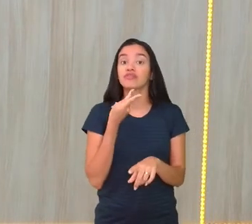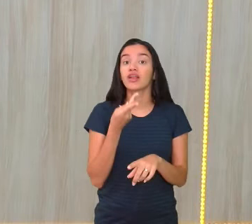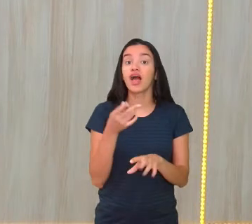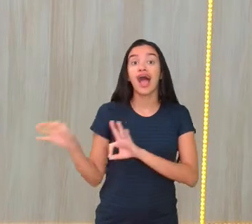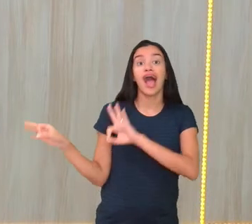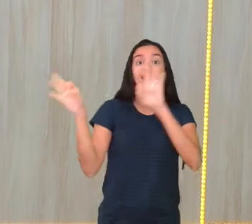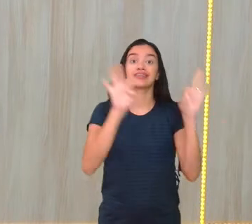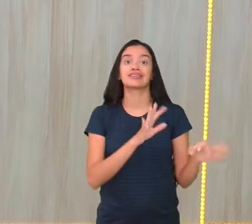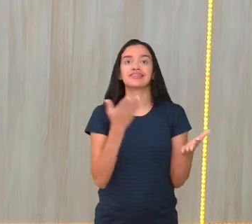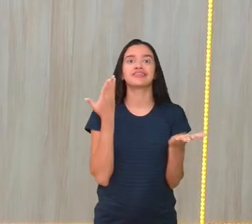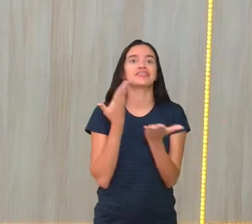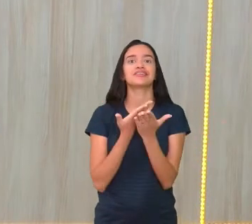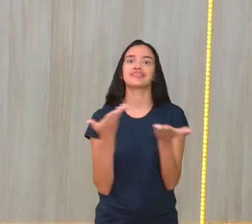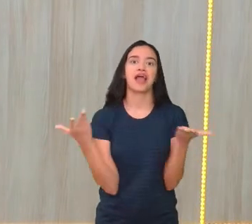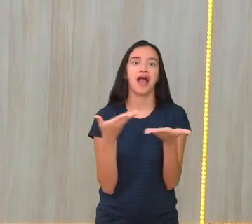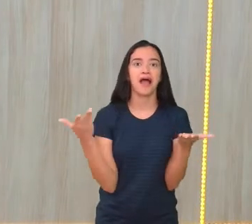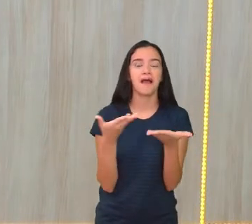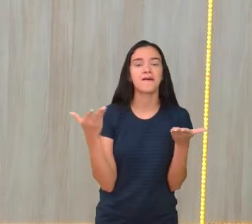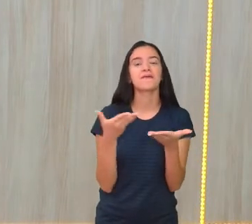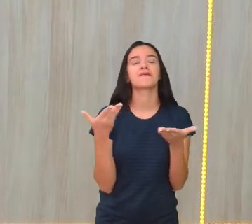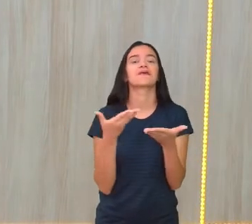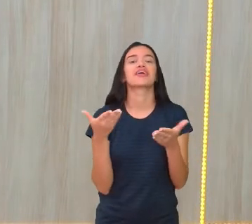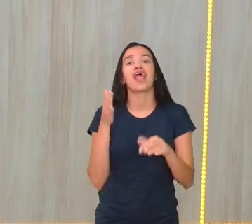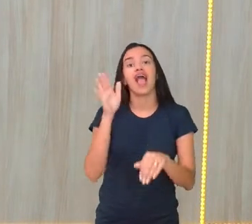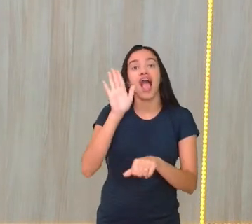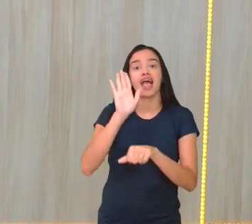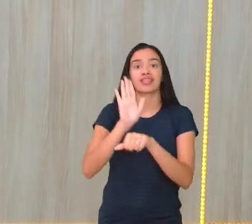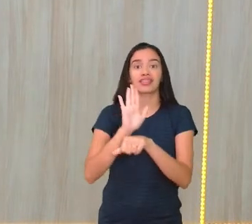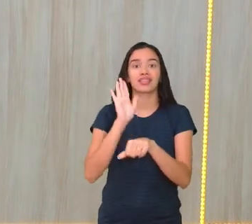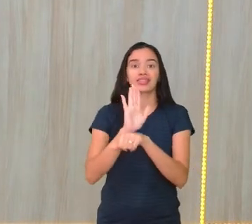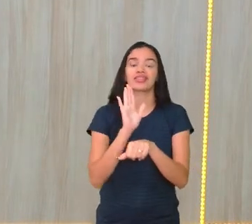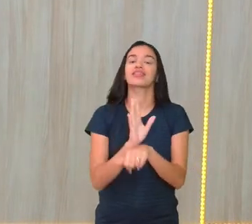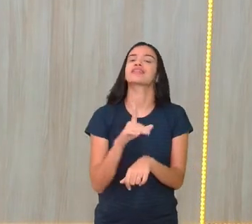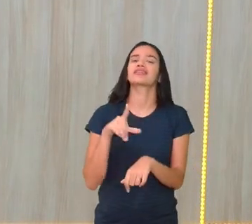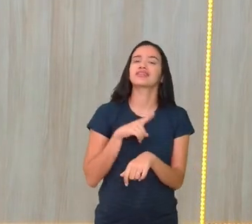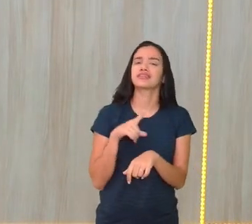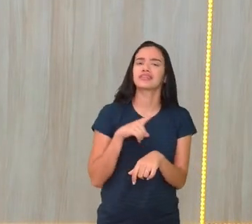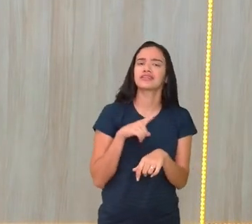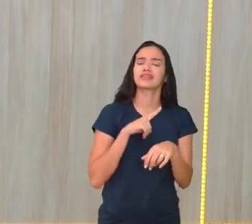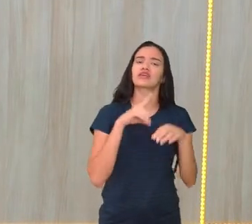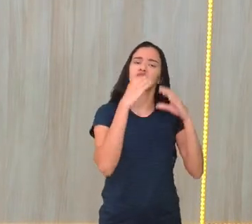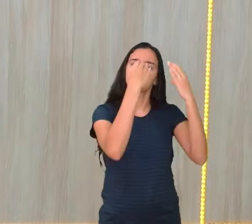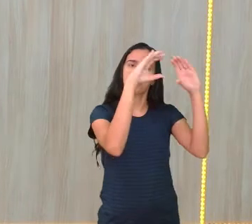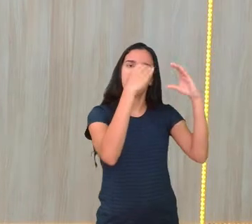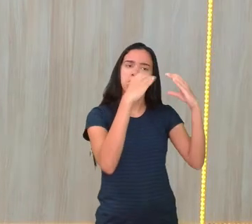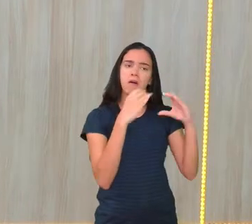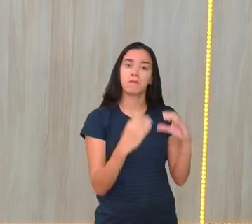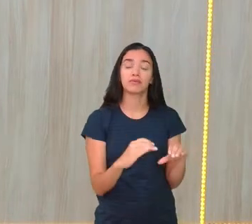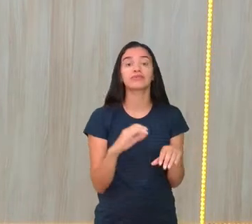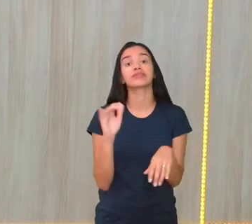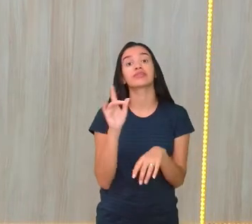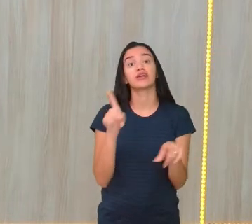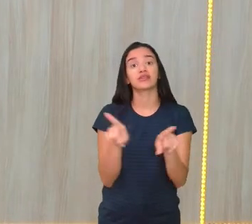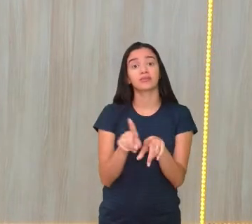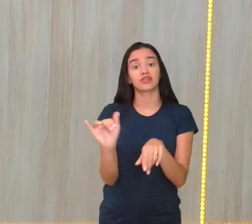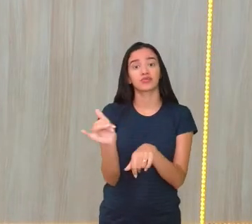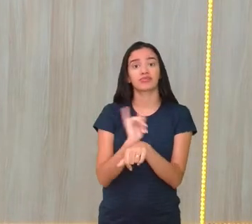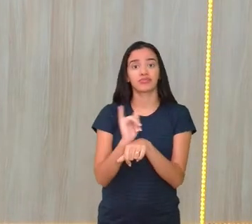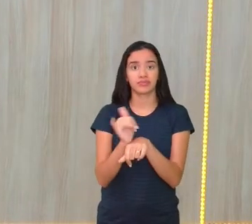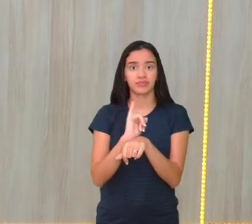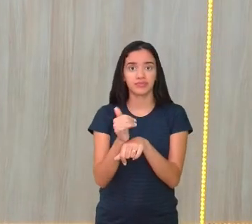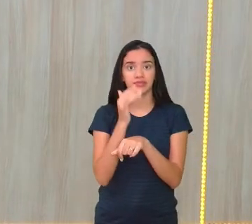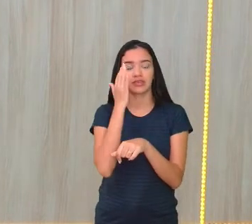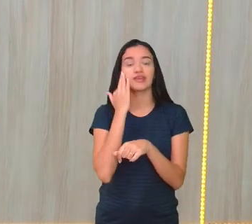a aula agora, a aula é reprisada no turno posterior. Essa aula vai para o canal do YouTube